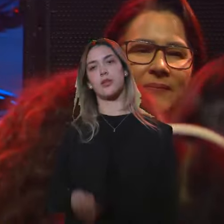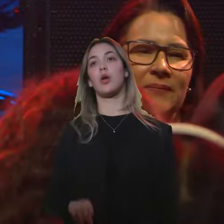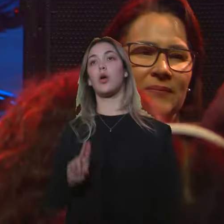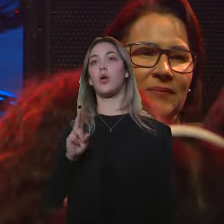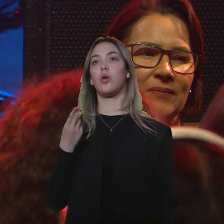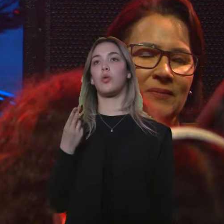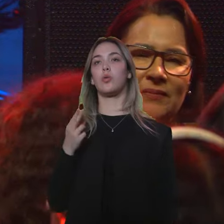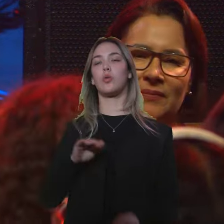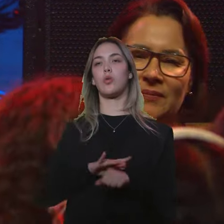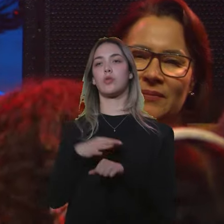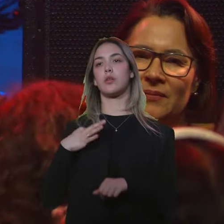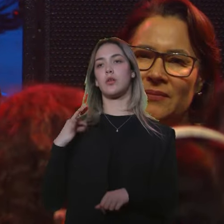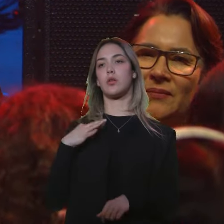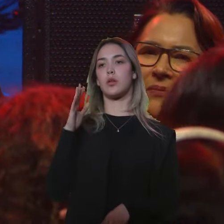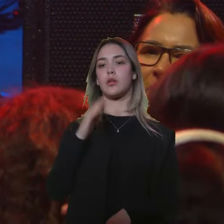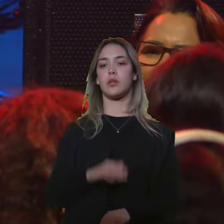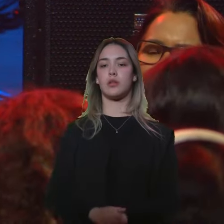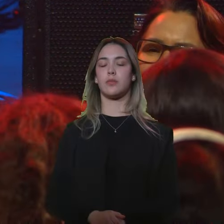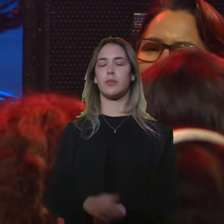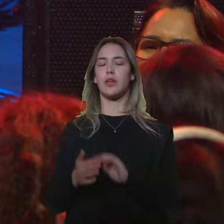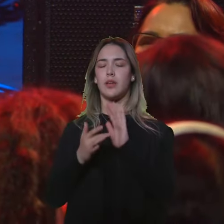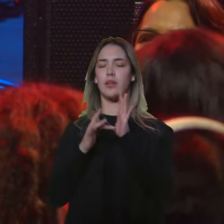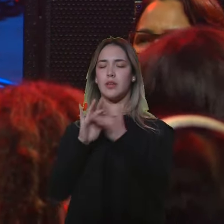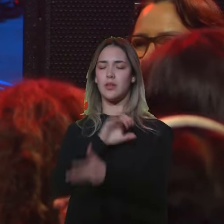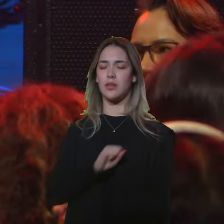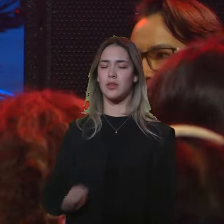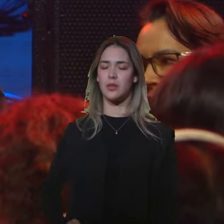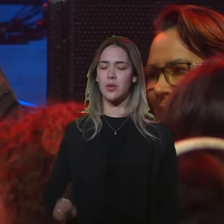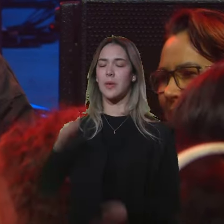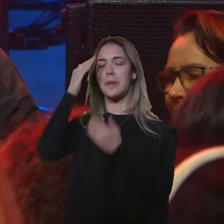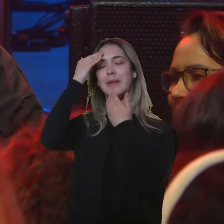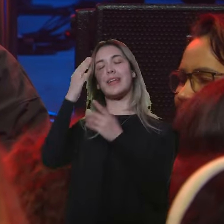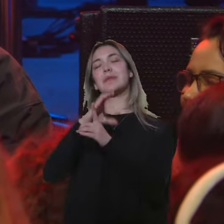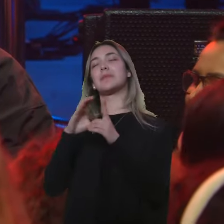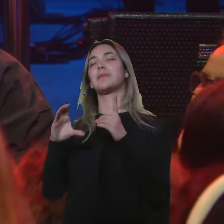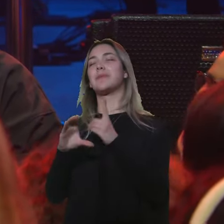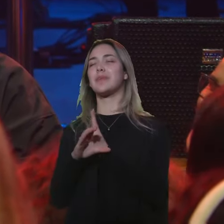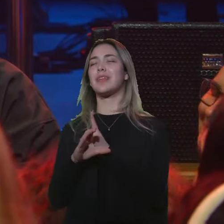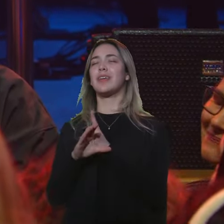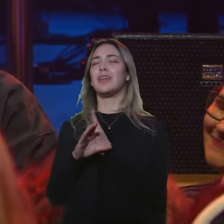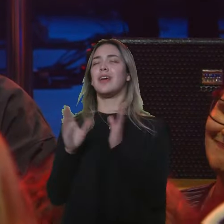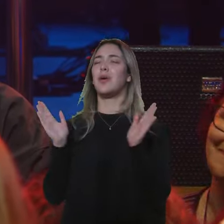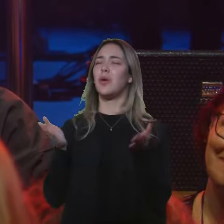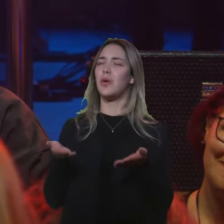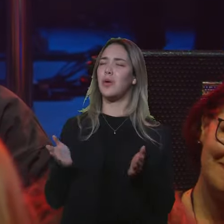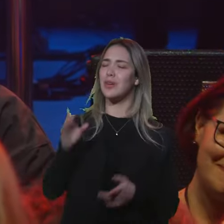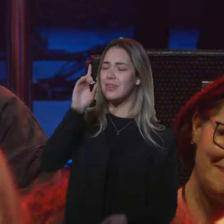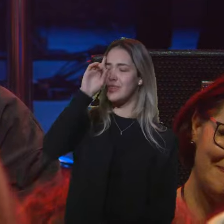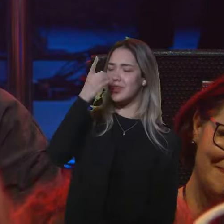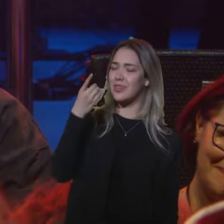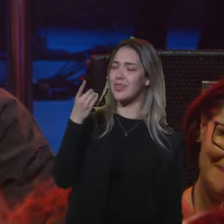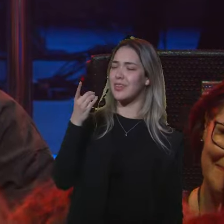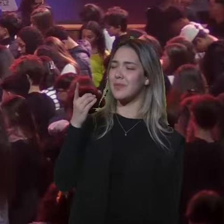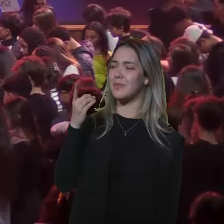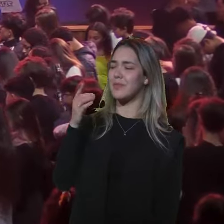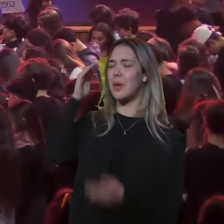bom? Senhor Jesus, obrigado por esse culto, obrigado por esse dia, obrigado Deus que o Senhor nos